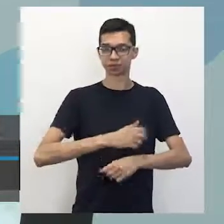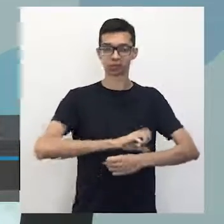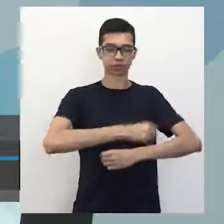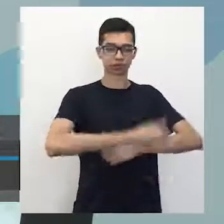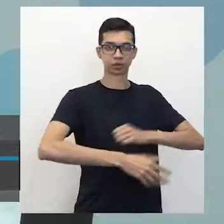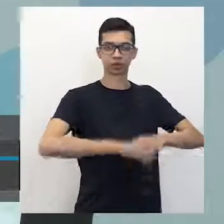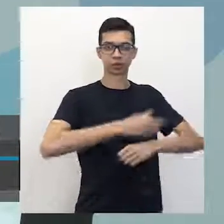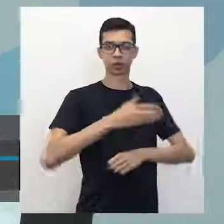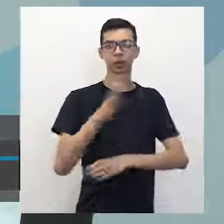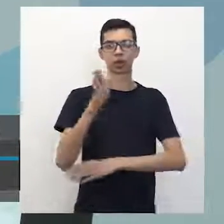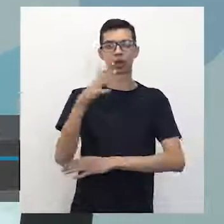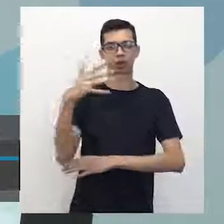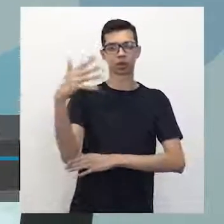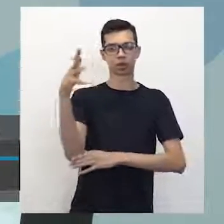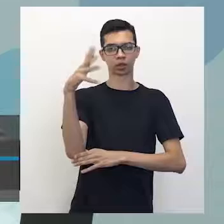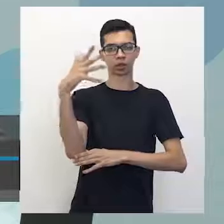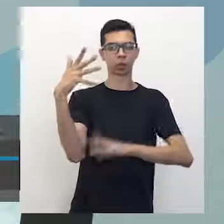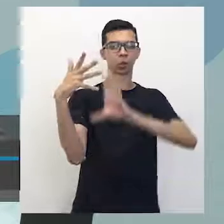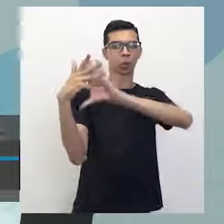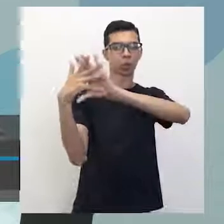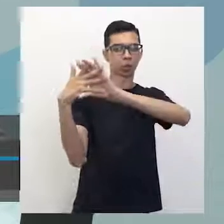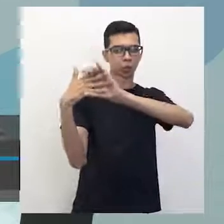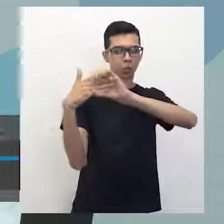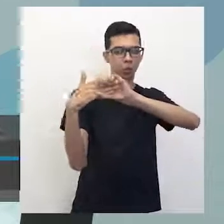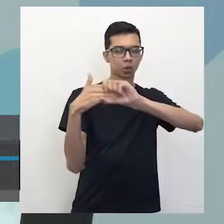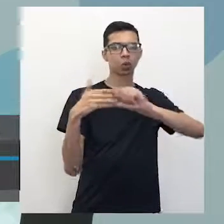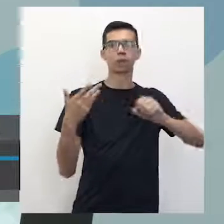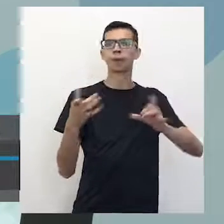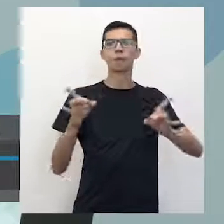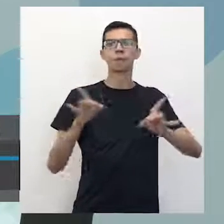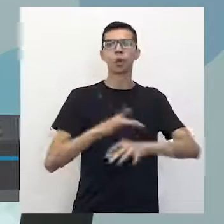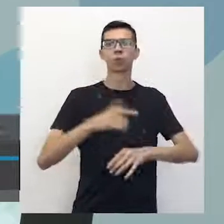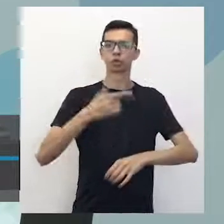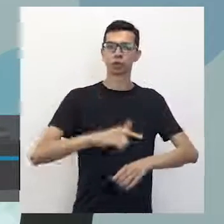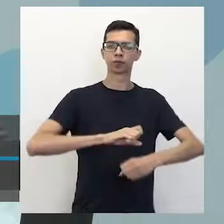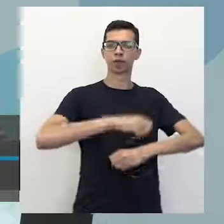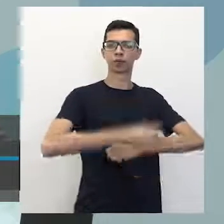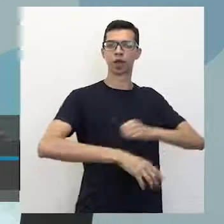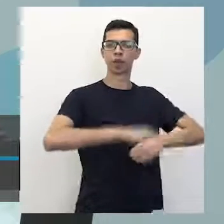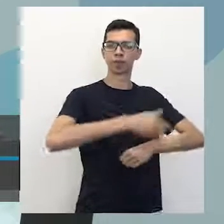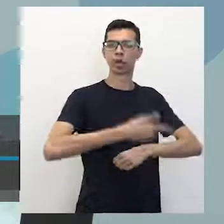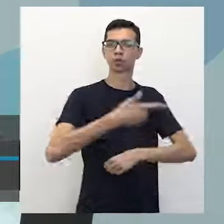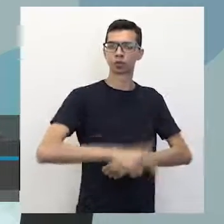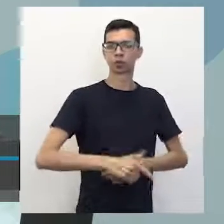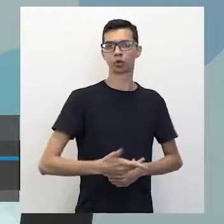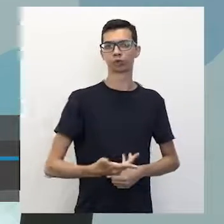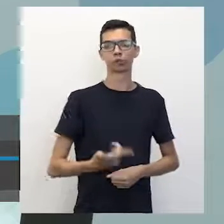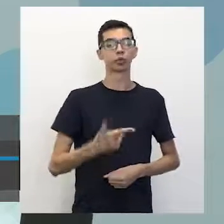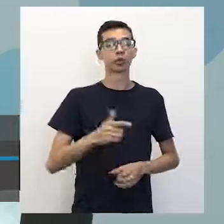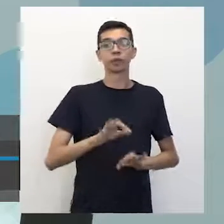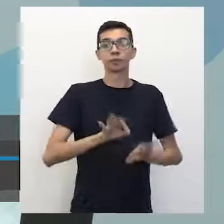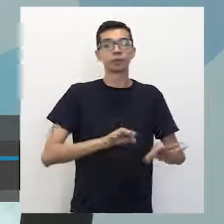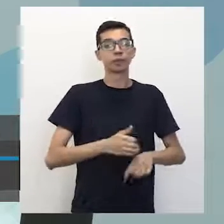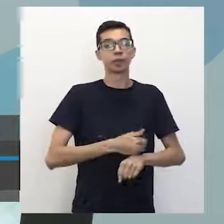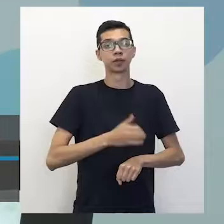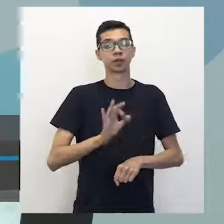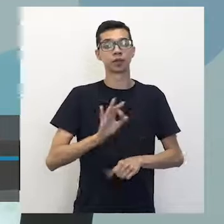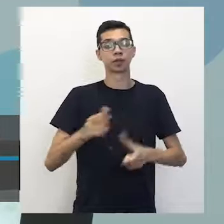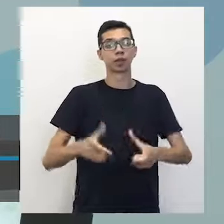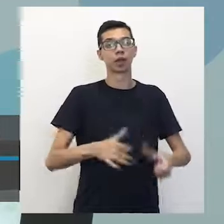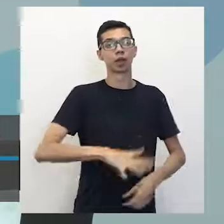trigo, colheu, já está plantando outra coisa em cima, não tinha um planejamento, não tinha uma divisão das áreas cultiváveis e